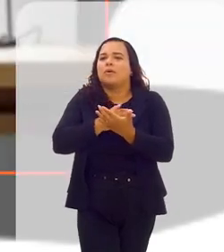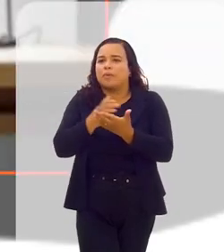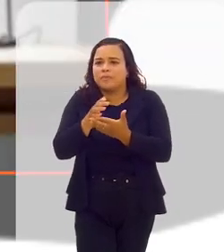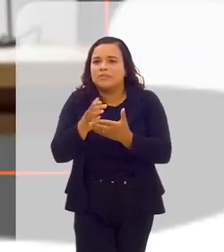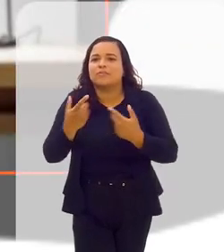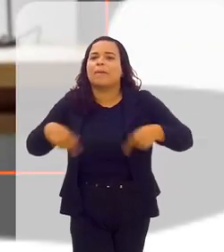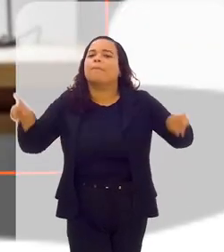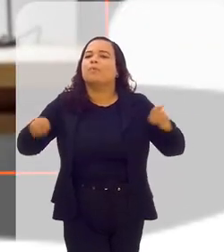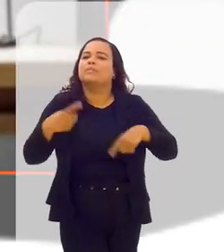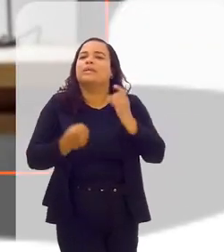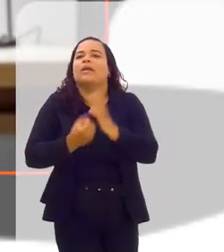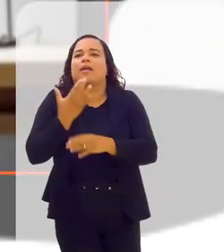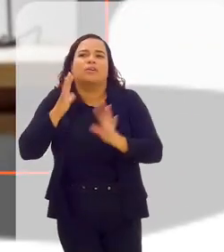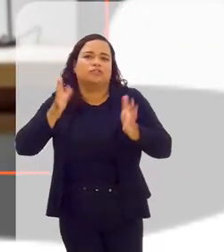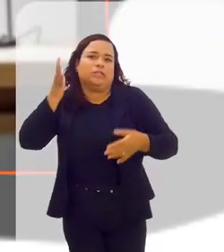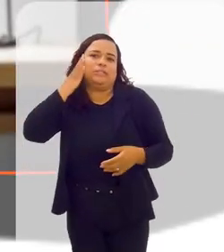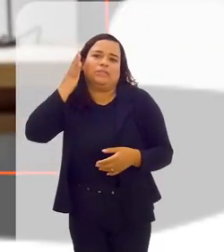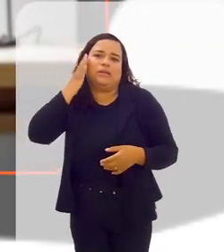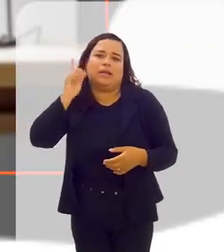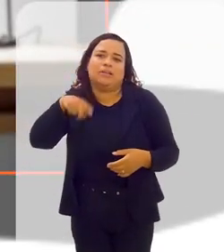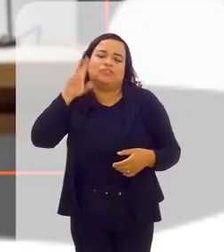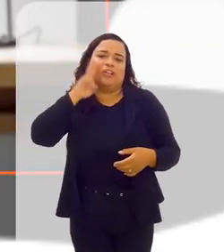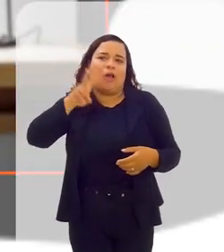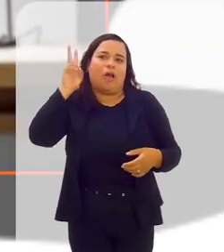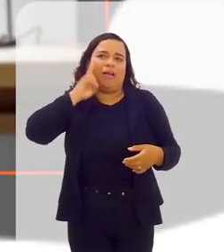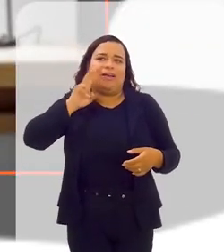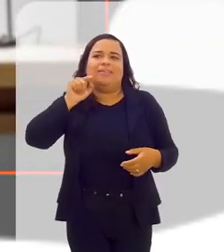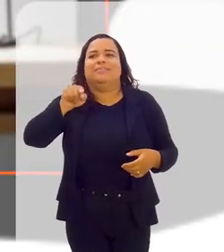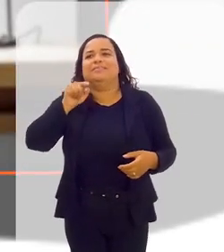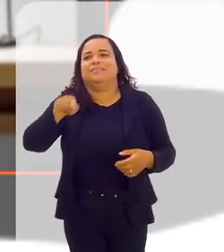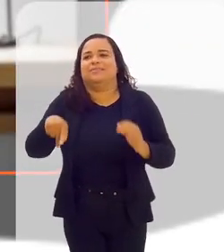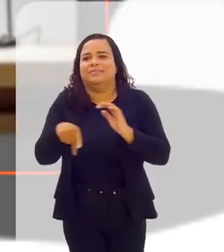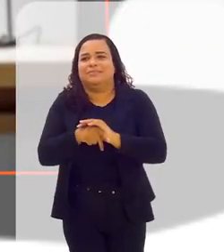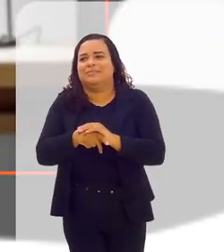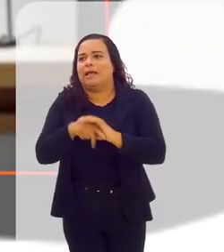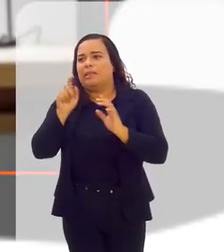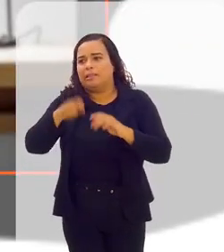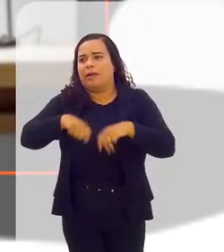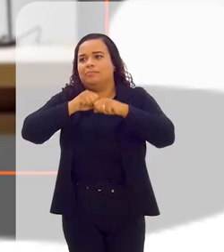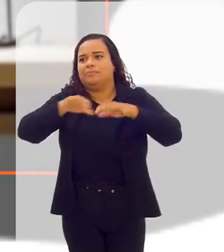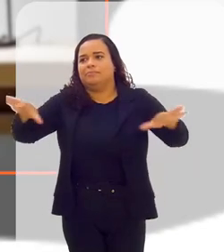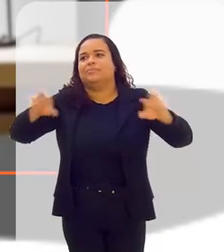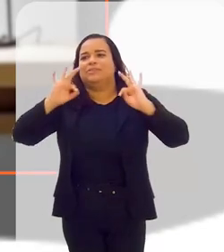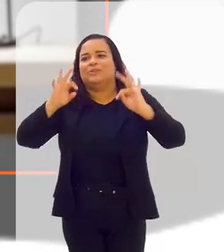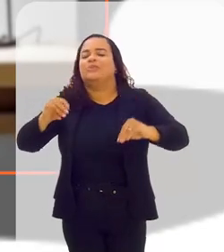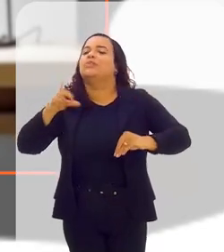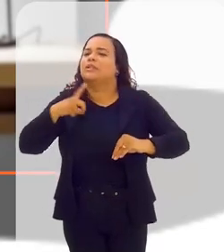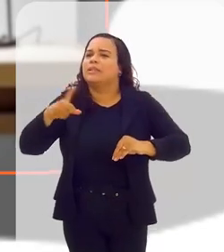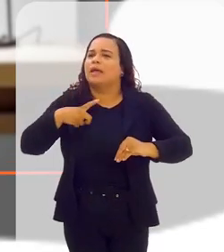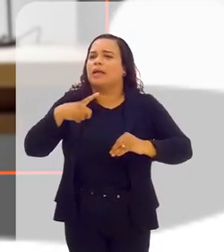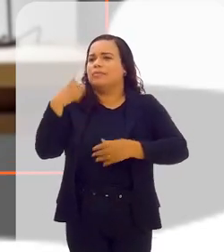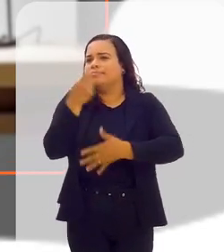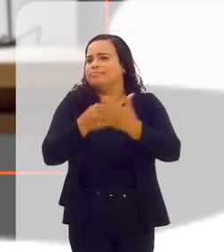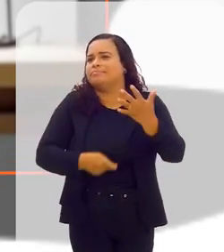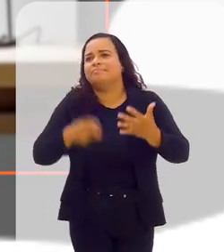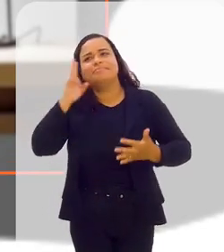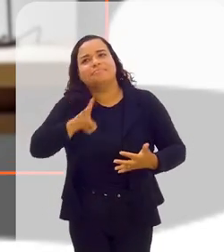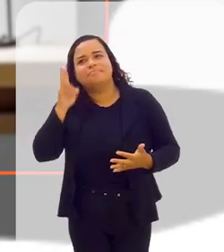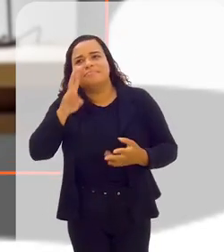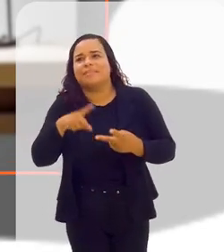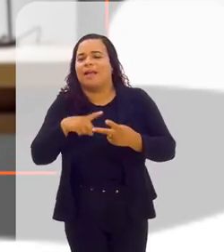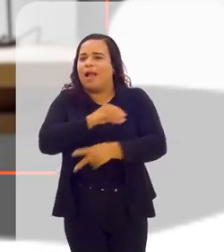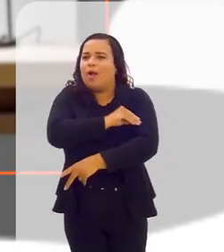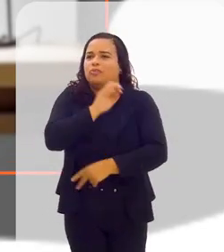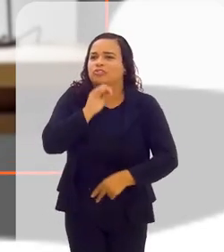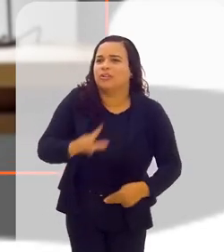e você começou a fazer esse hino aí, que eu já tô vendo que essa história ela dá filhote para tudo quanto é lado, já tem